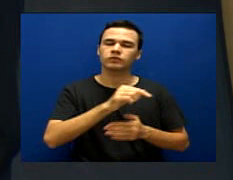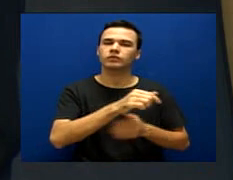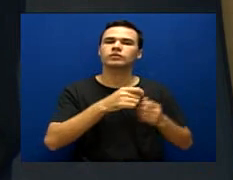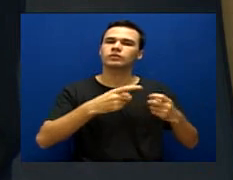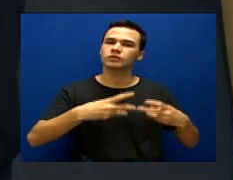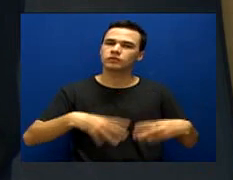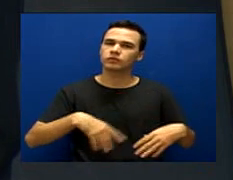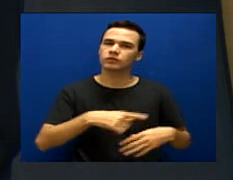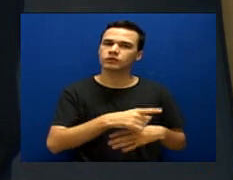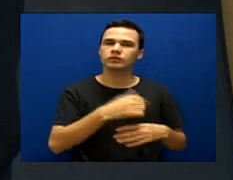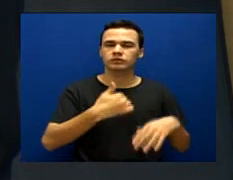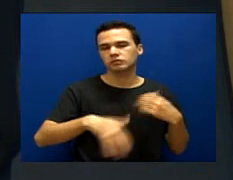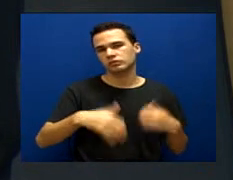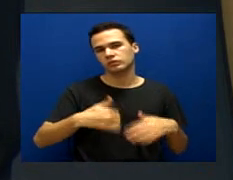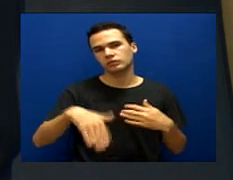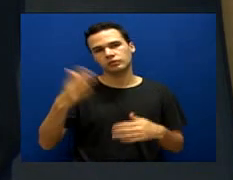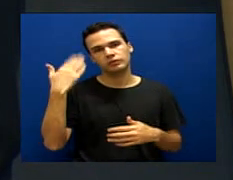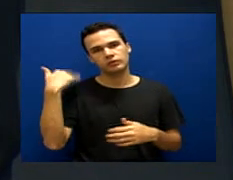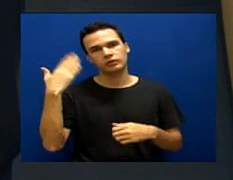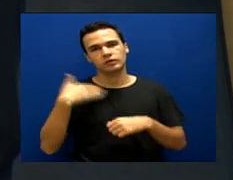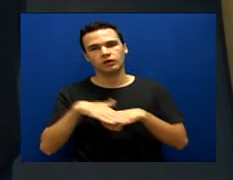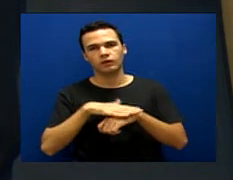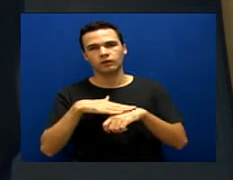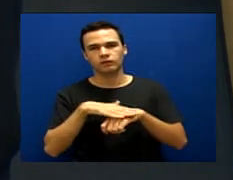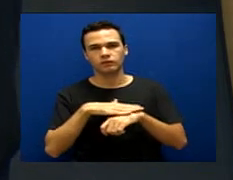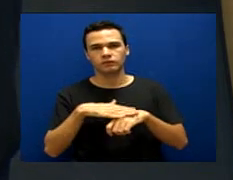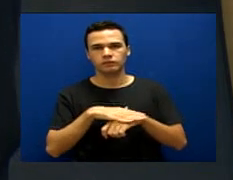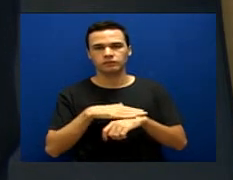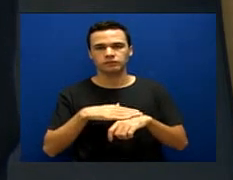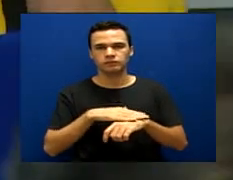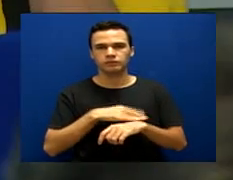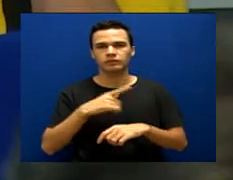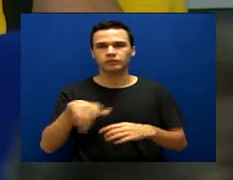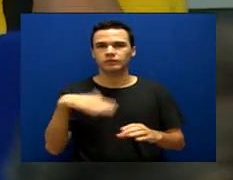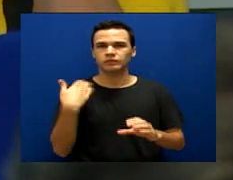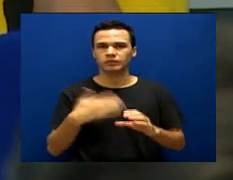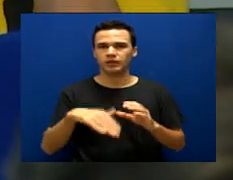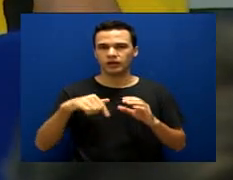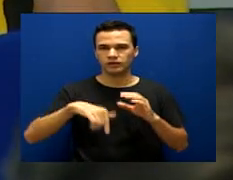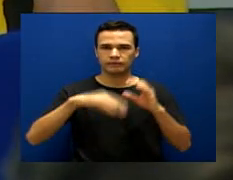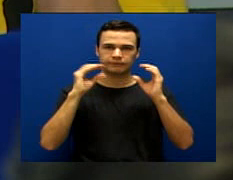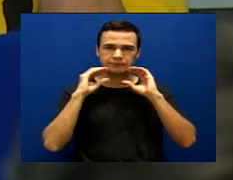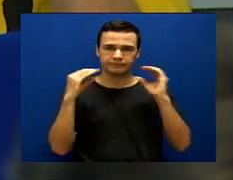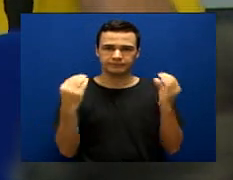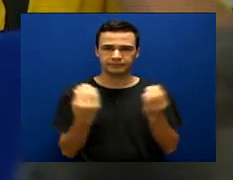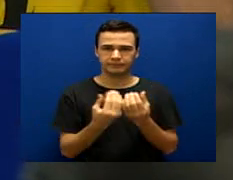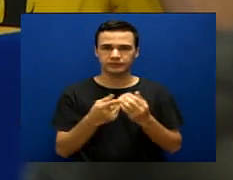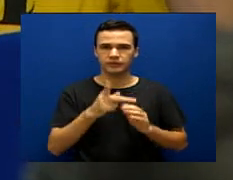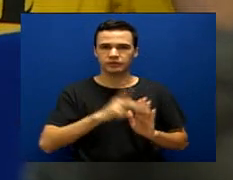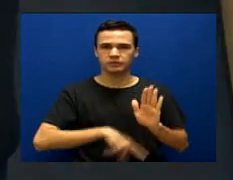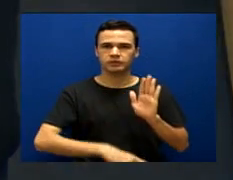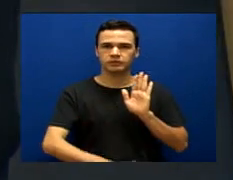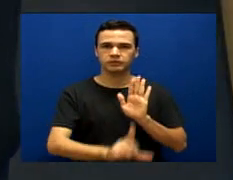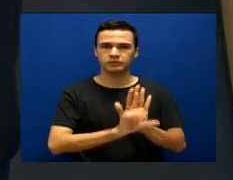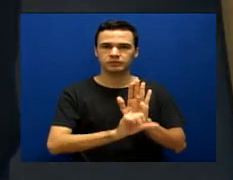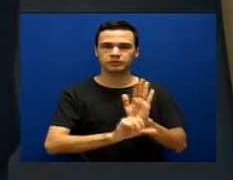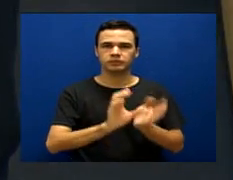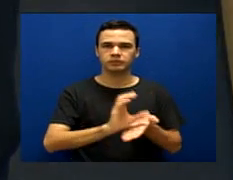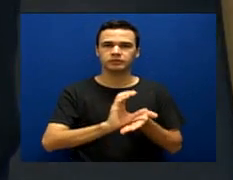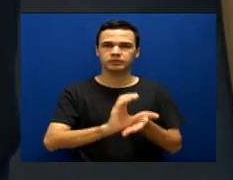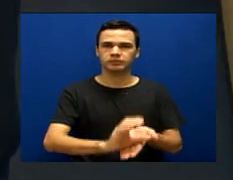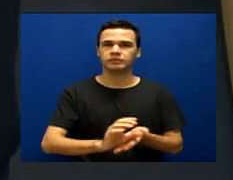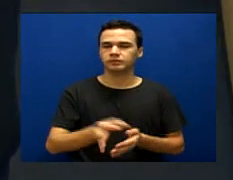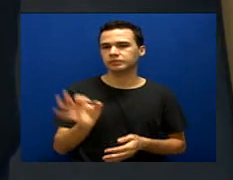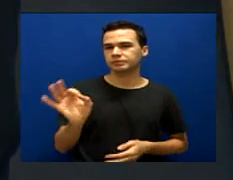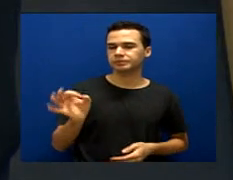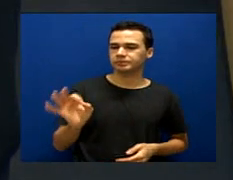o senhor ratifica aquilo que nós tínhamos conversado já anteriormente, do envio aqui para a Câmara do projeto de lei do Conselho. Isso